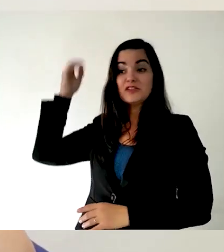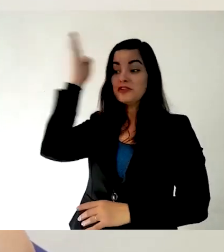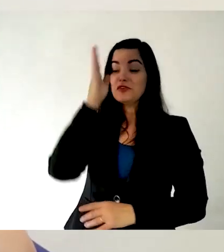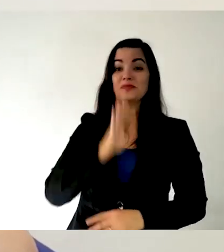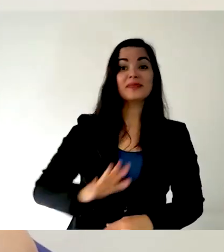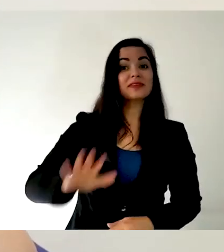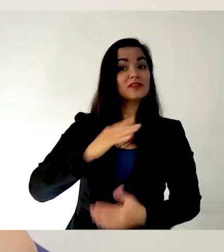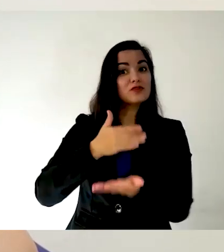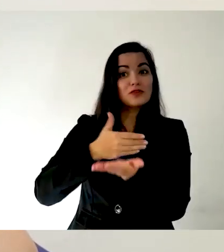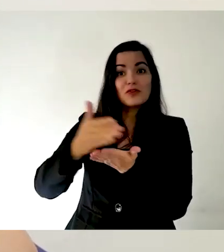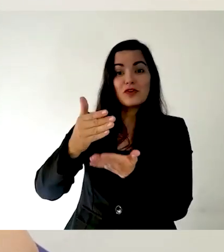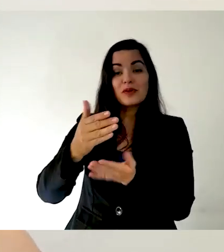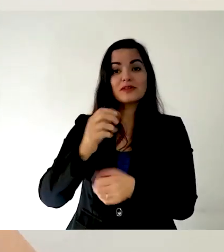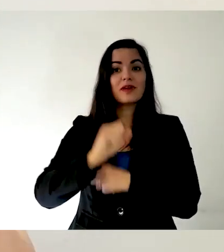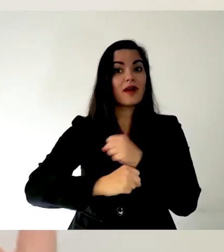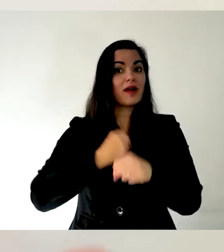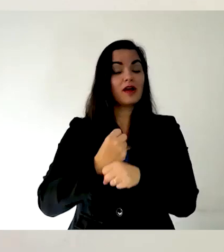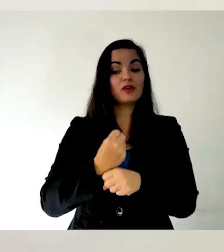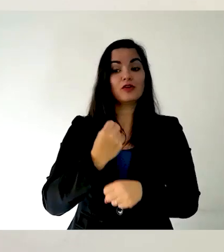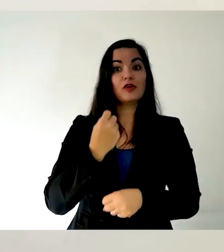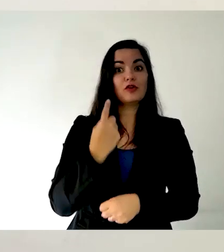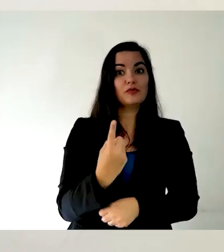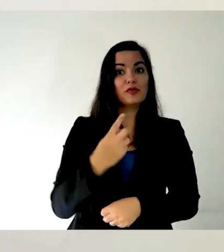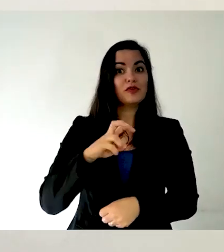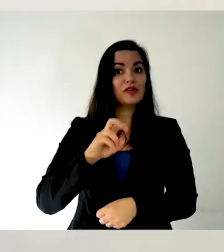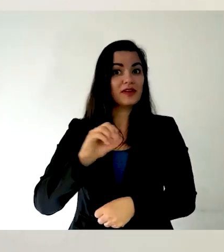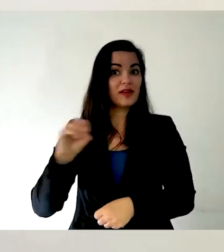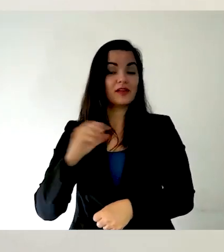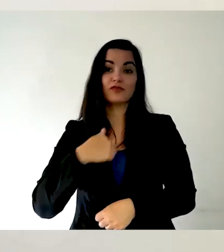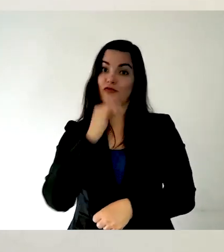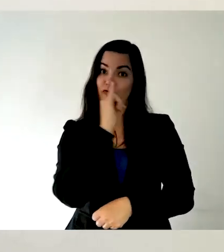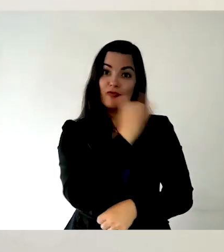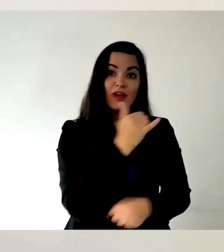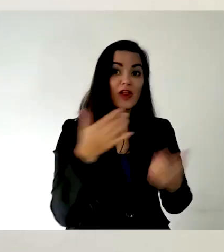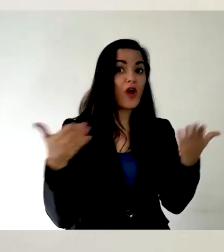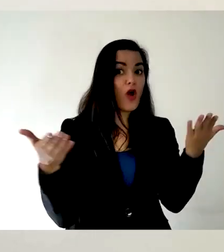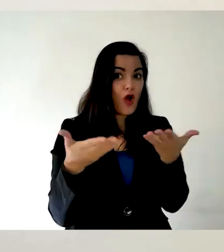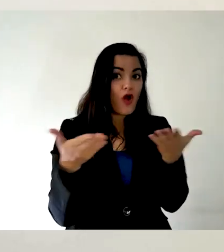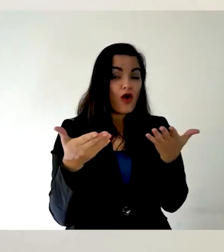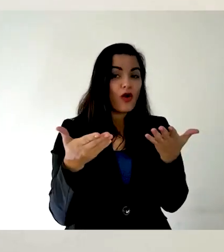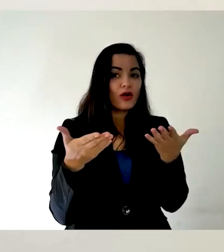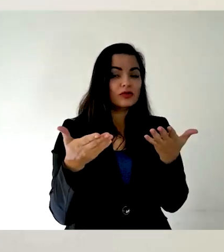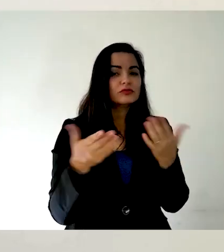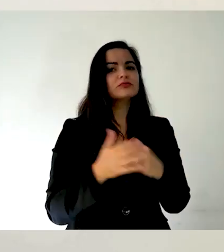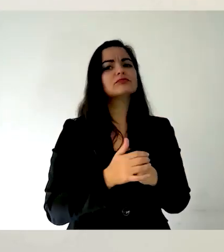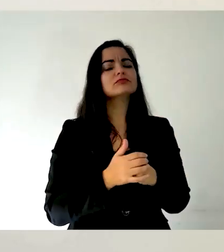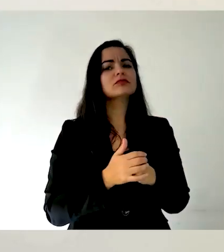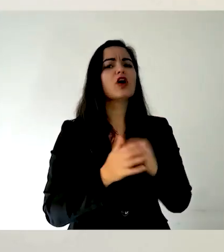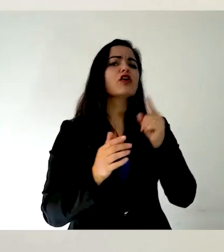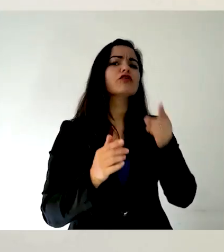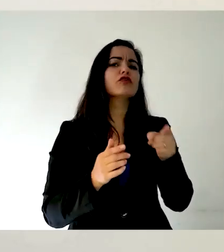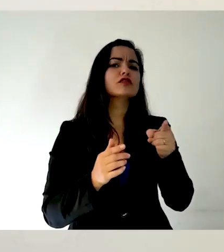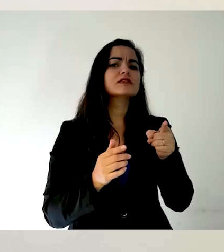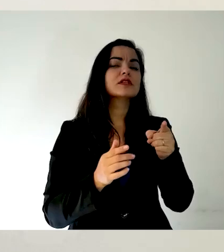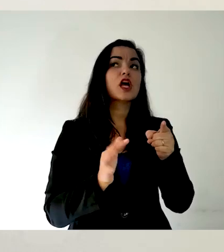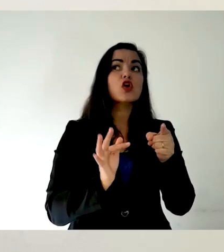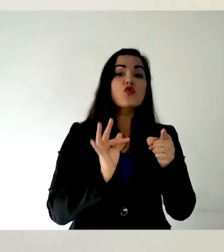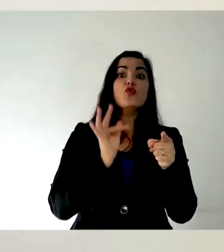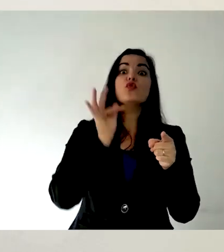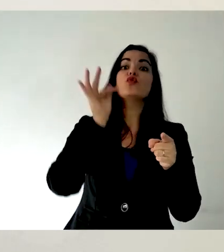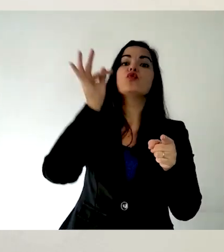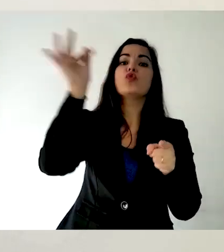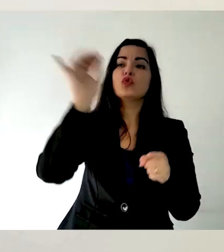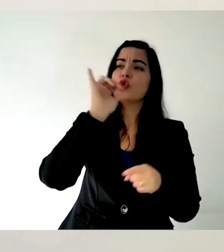do Brasil, 1500. E eu estou te contando elas hoje. Então, o que você contaria para